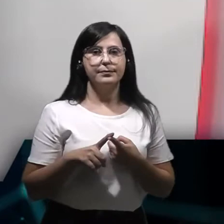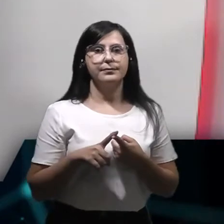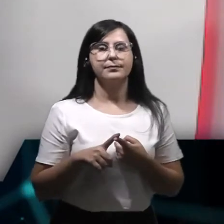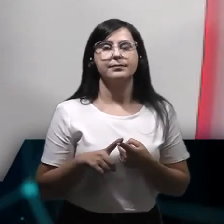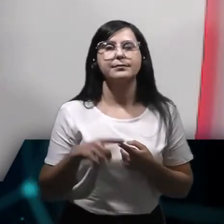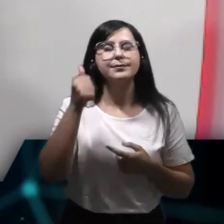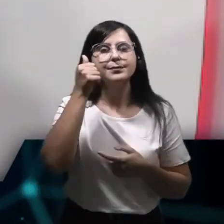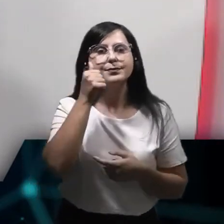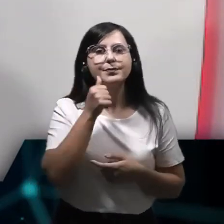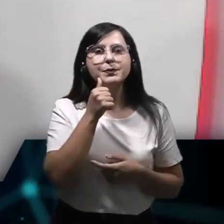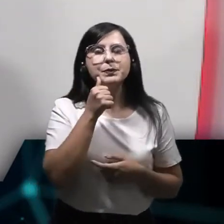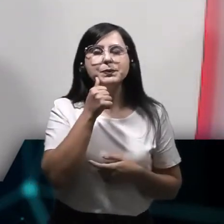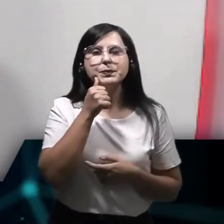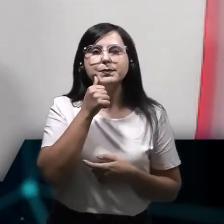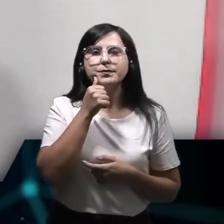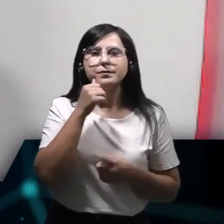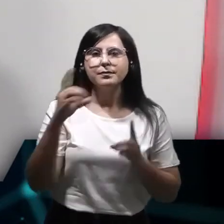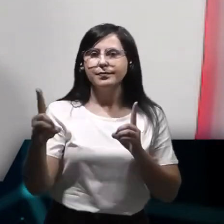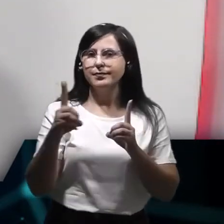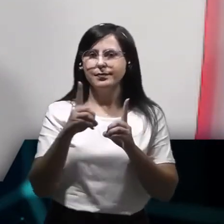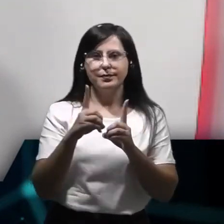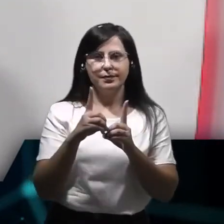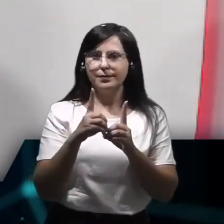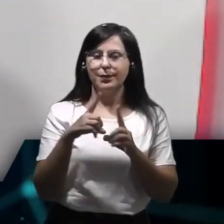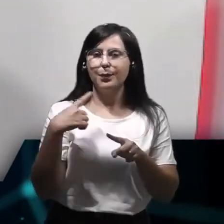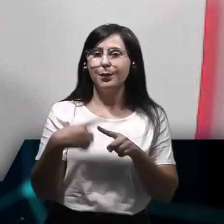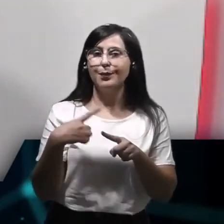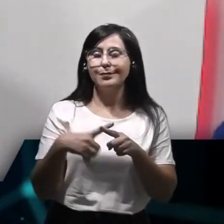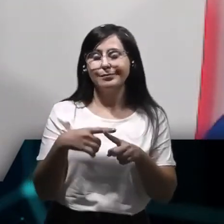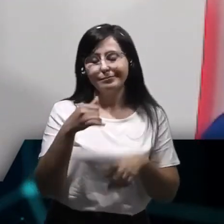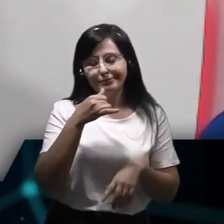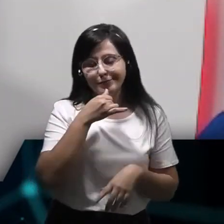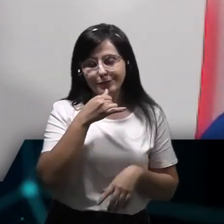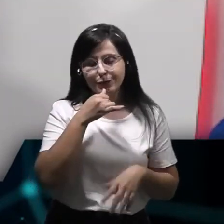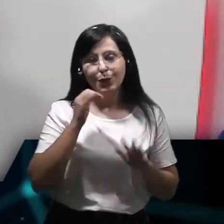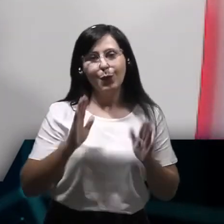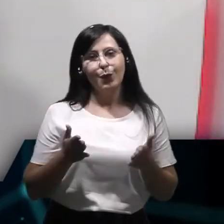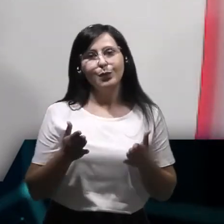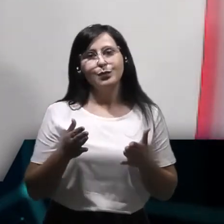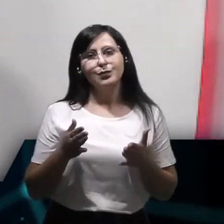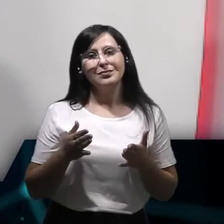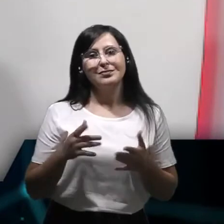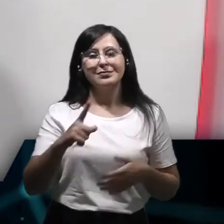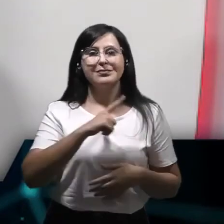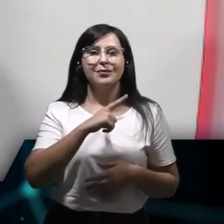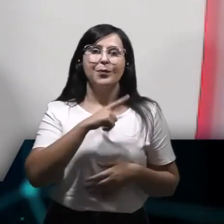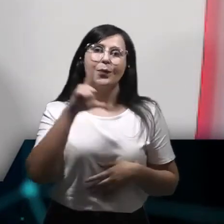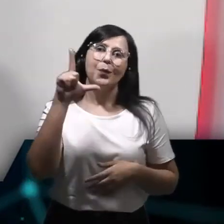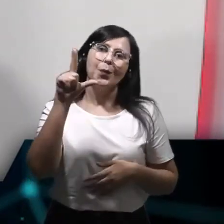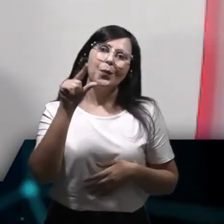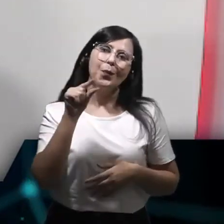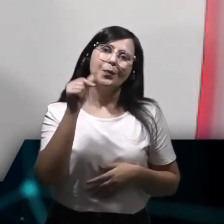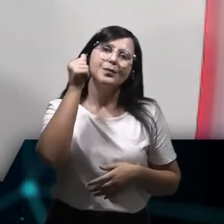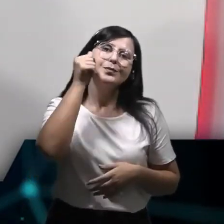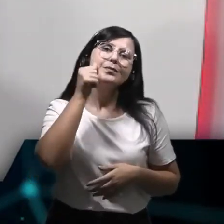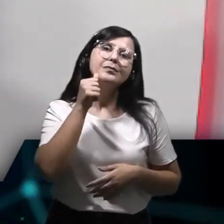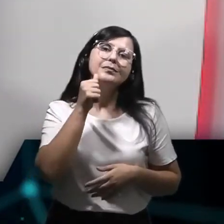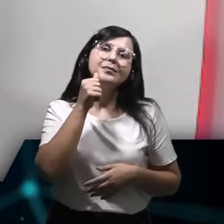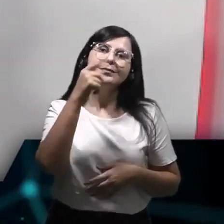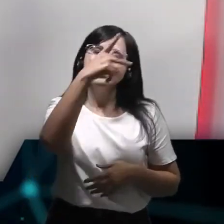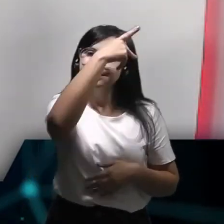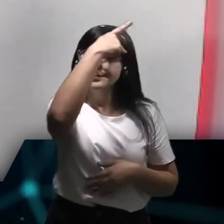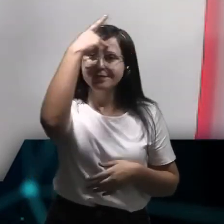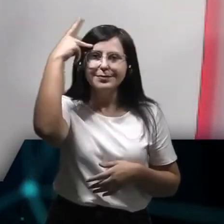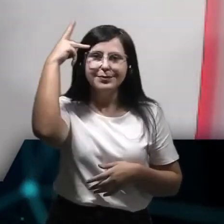das mulheres, que infelizmente hoje a quantidade de guarda feminina é muito baixa e a gente precisa aumentar